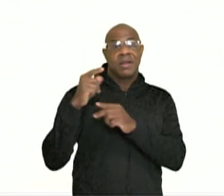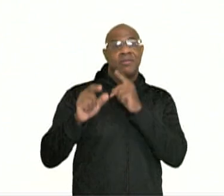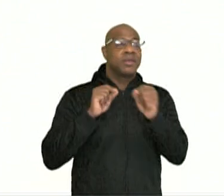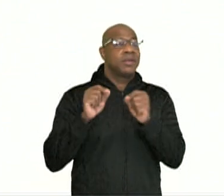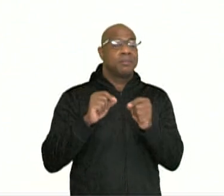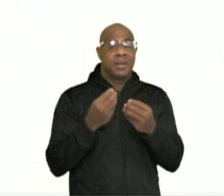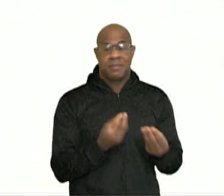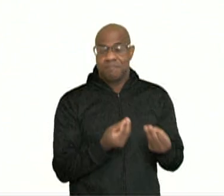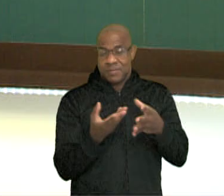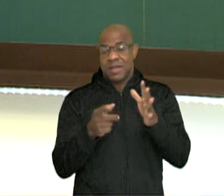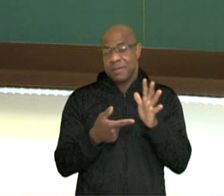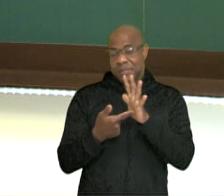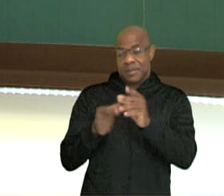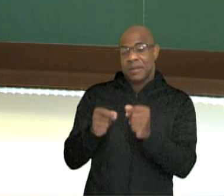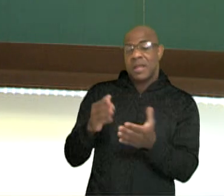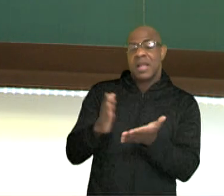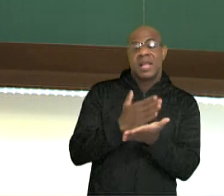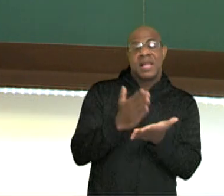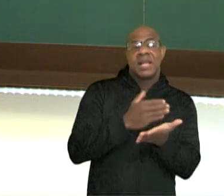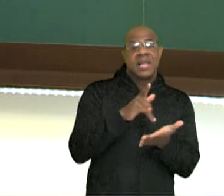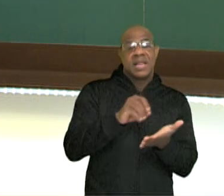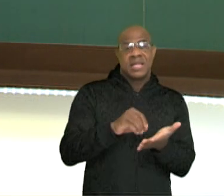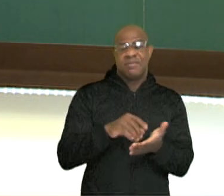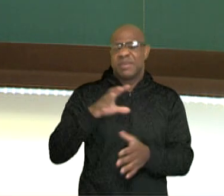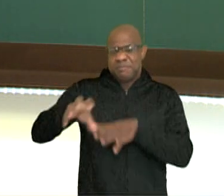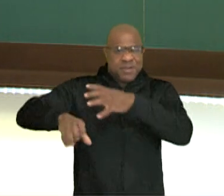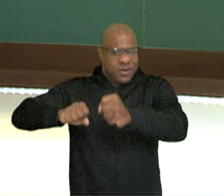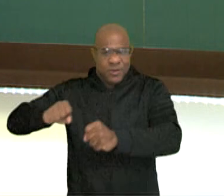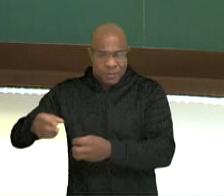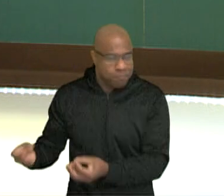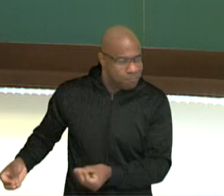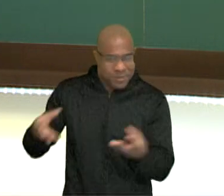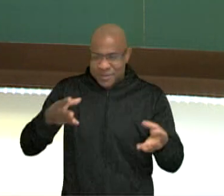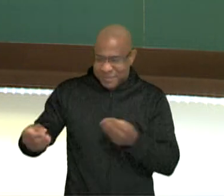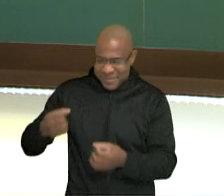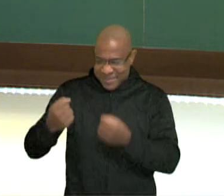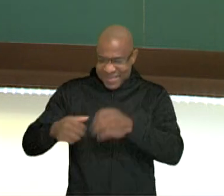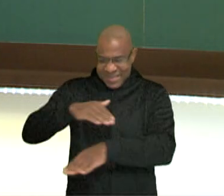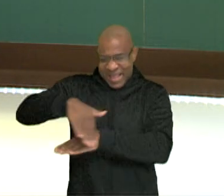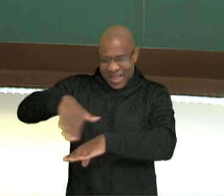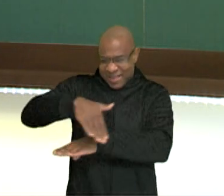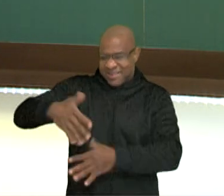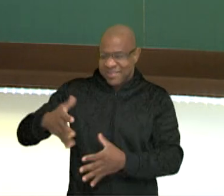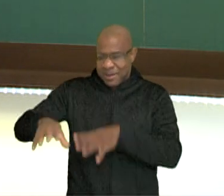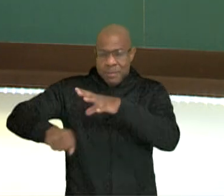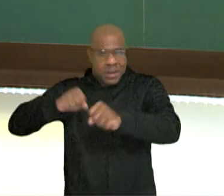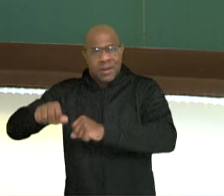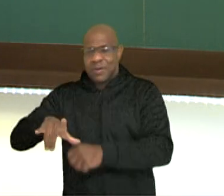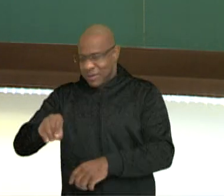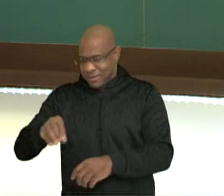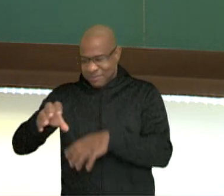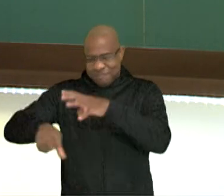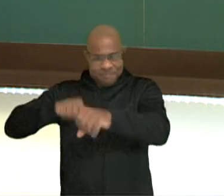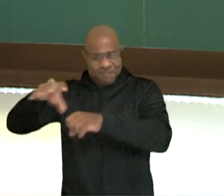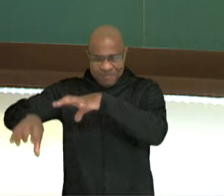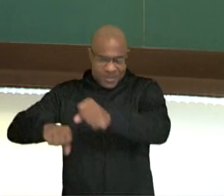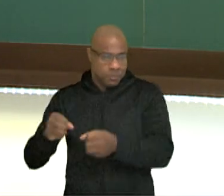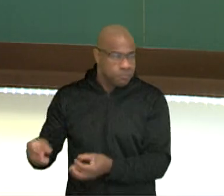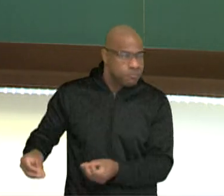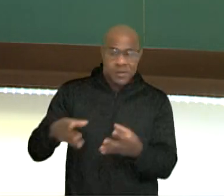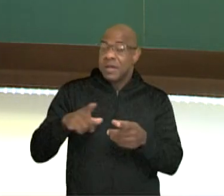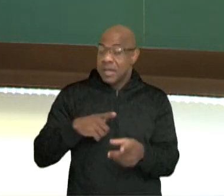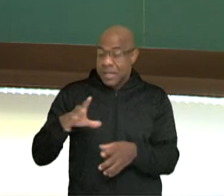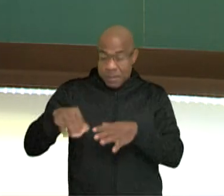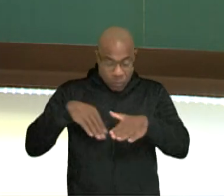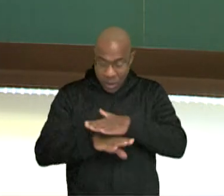por oferecer aqueles livros que foram ali coletados ao longo de 7 meses ali e que às vezes acabariam